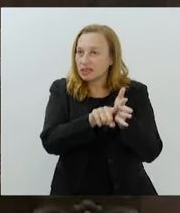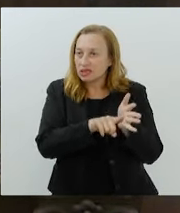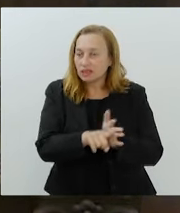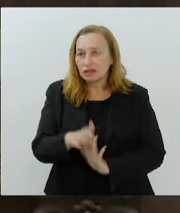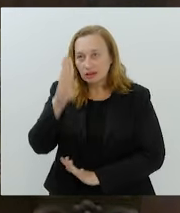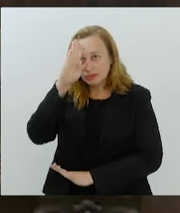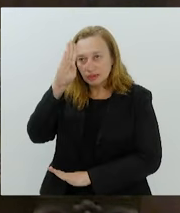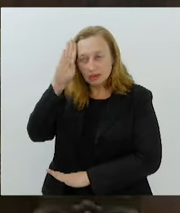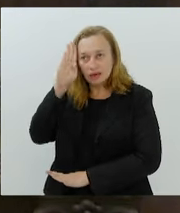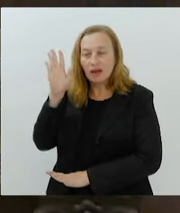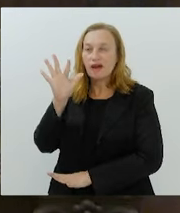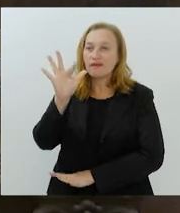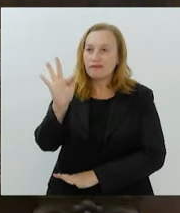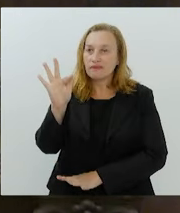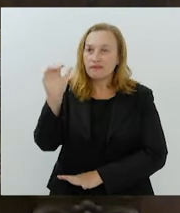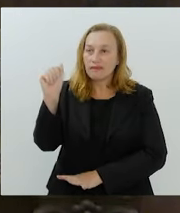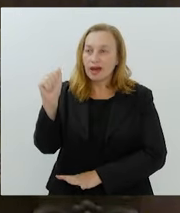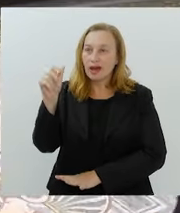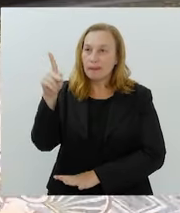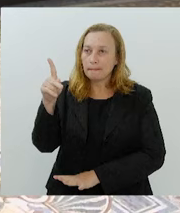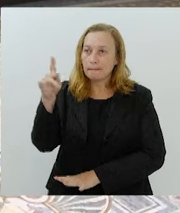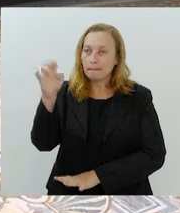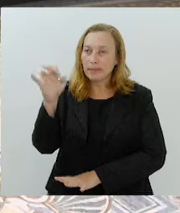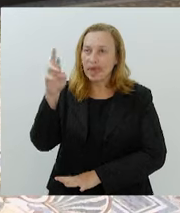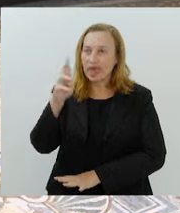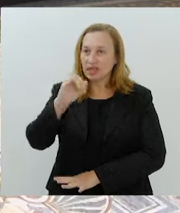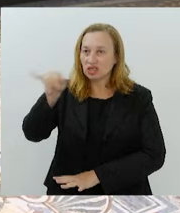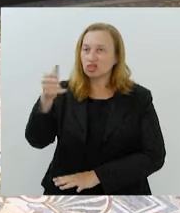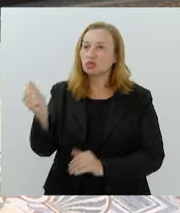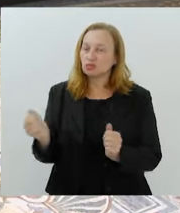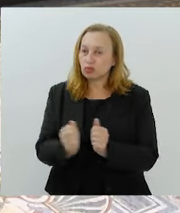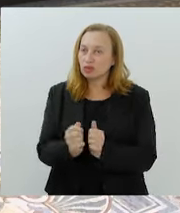FAPERJ, presente conosco.